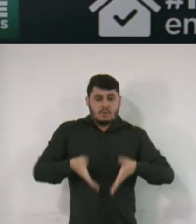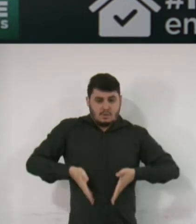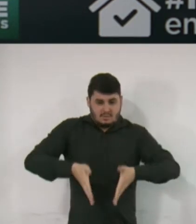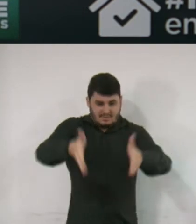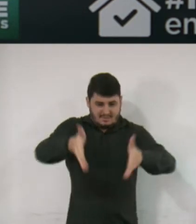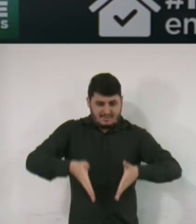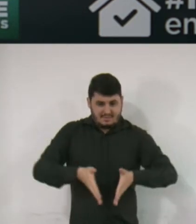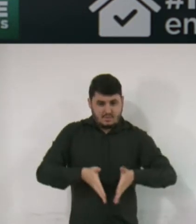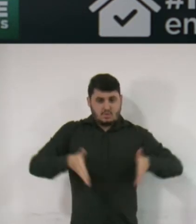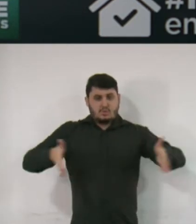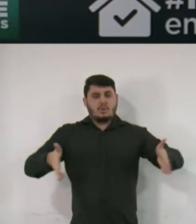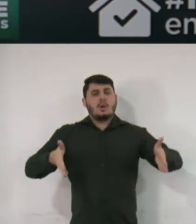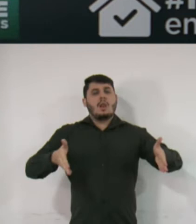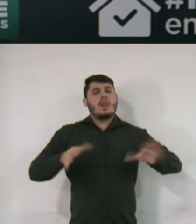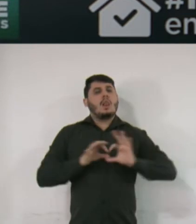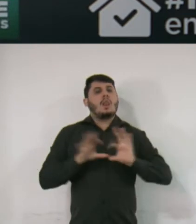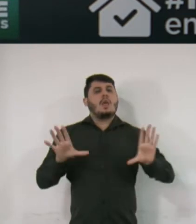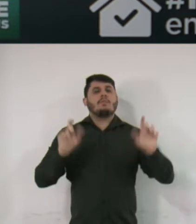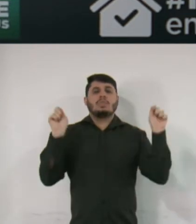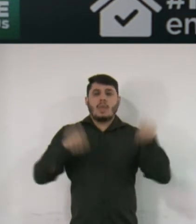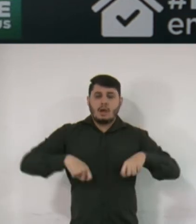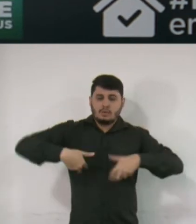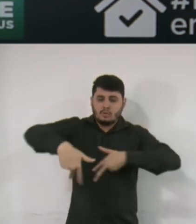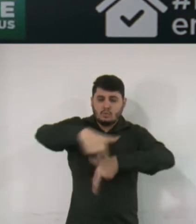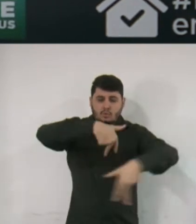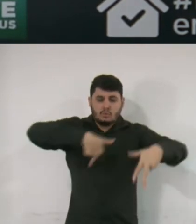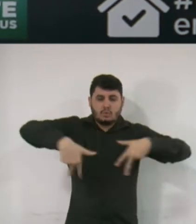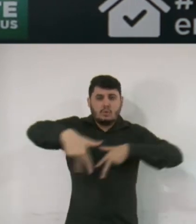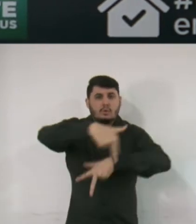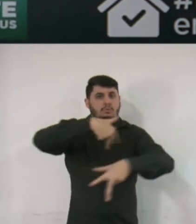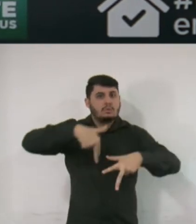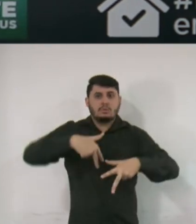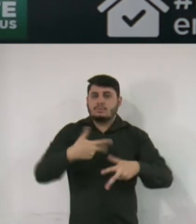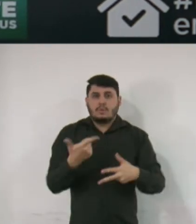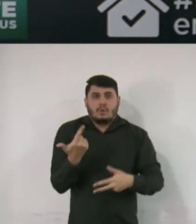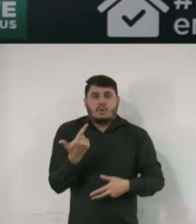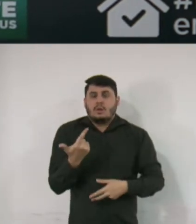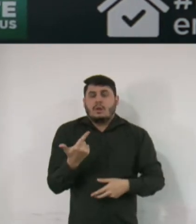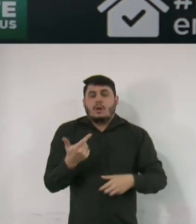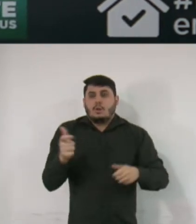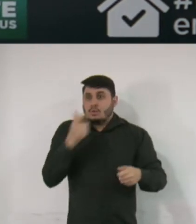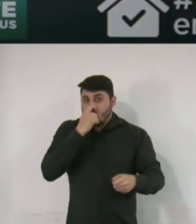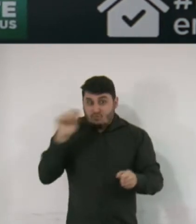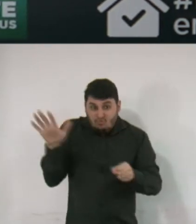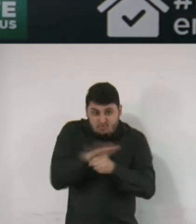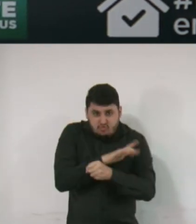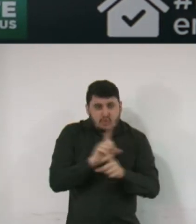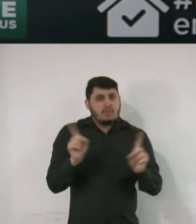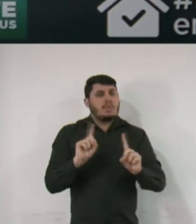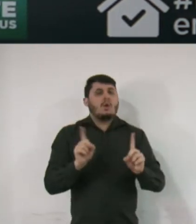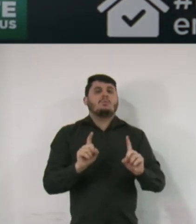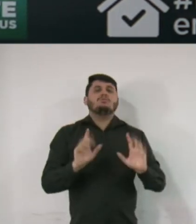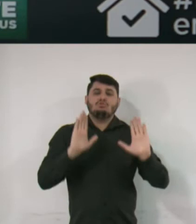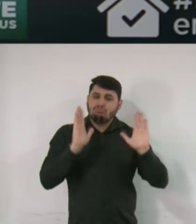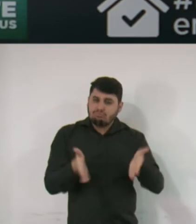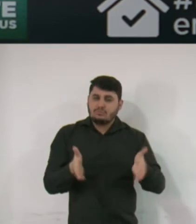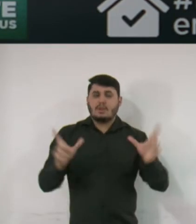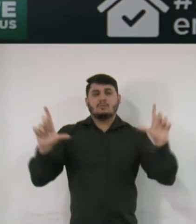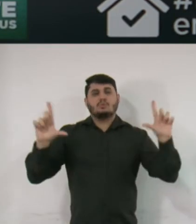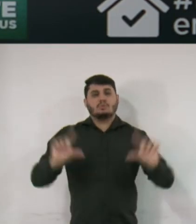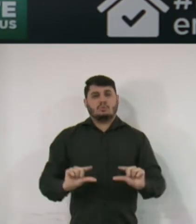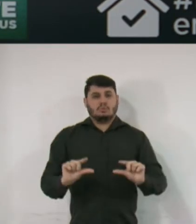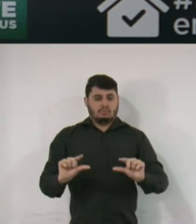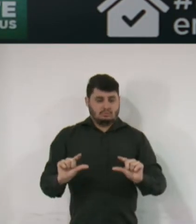transitar de uma maneira a não haver aglomeração. A gente continua com as intervenções, agora está